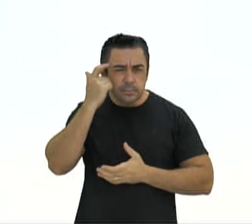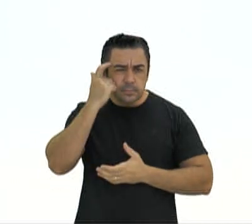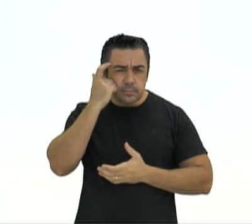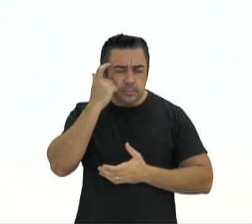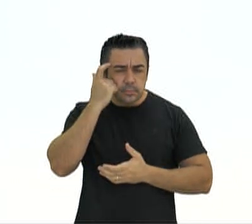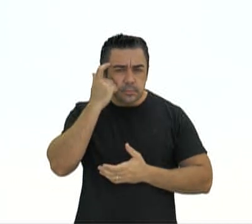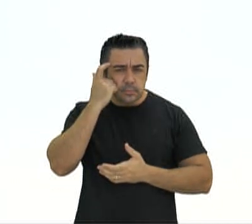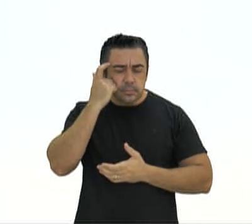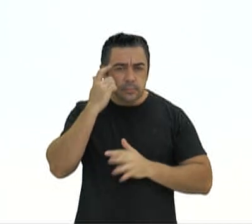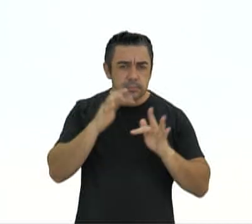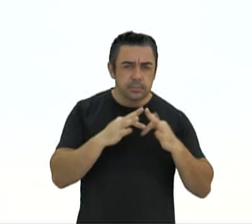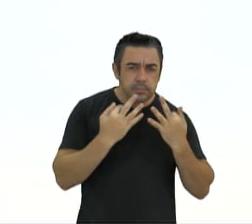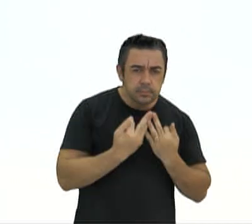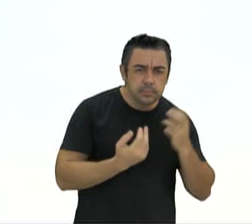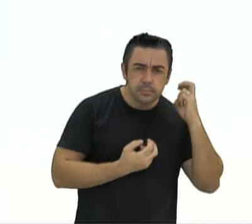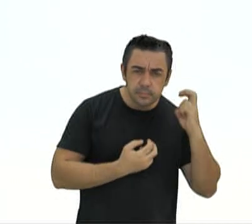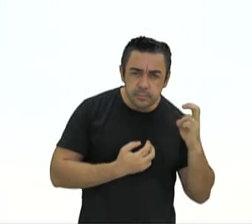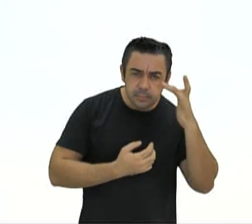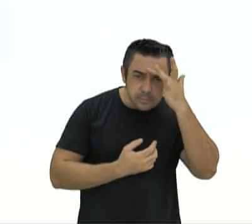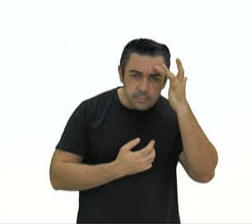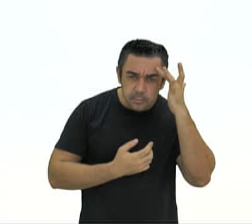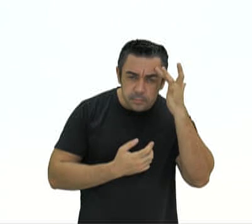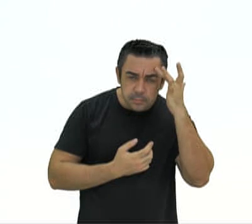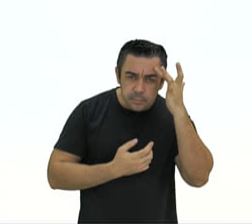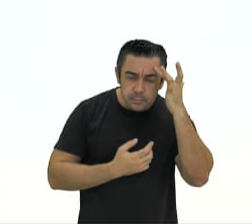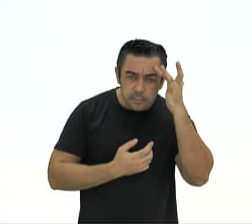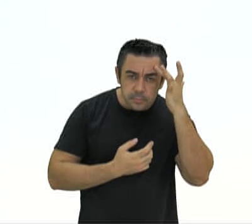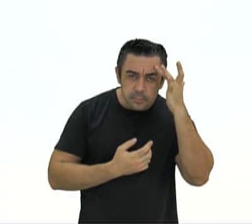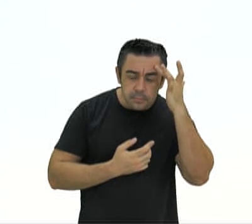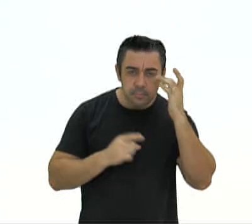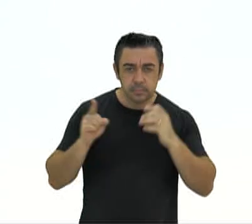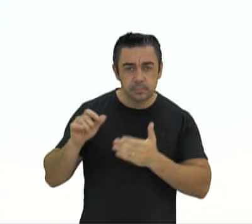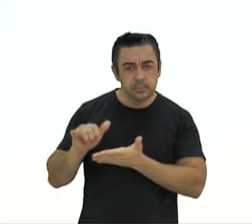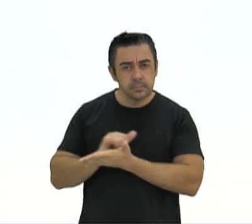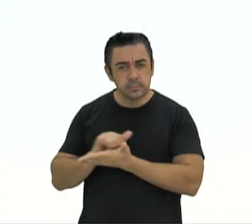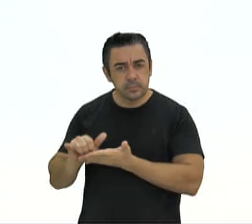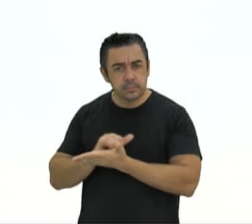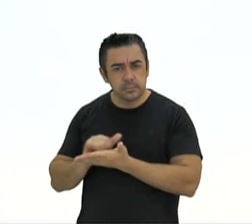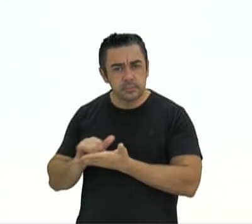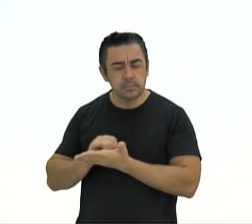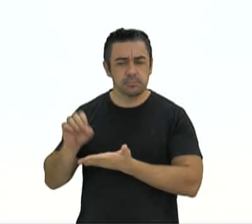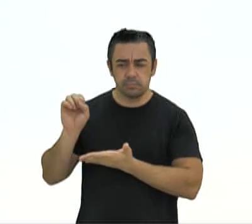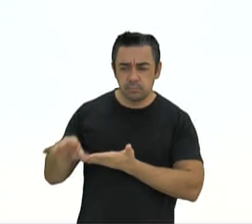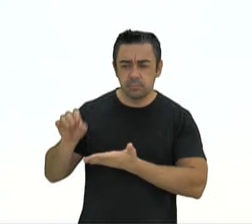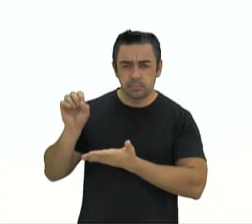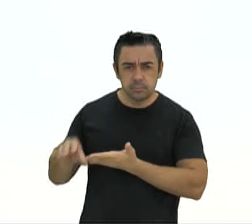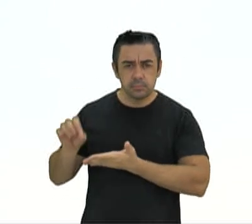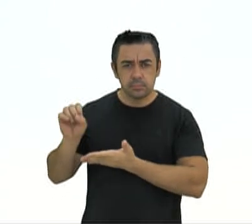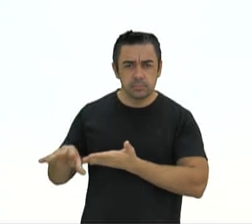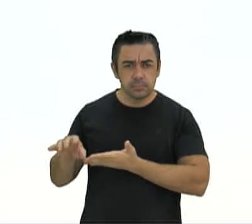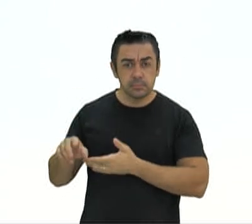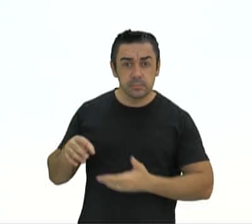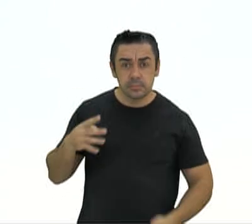comigo, uma família de 5 pessoas em Nova York produz